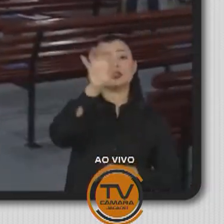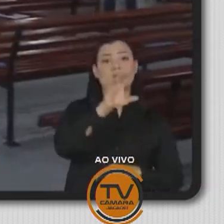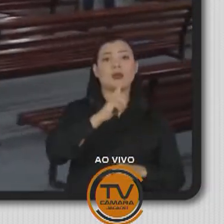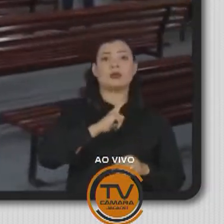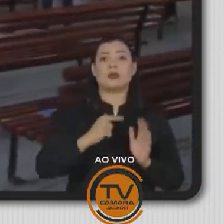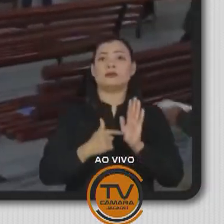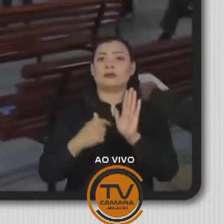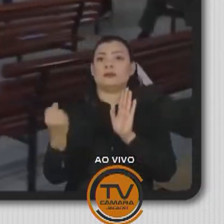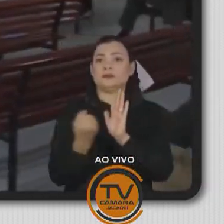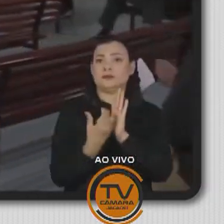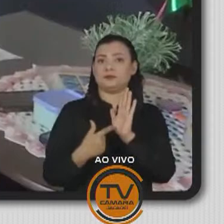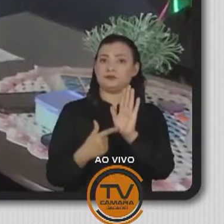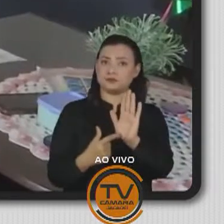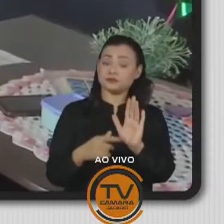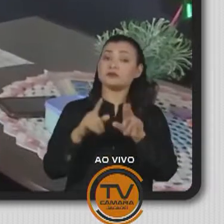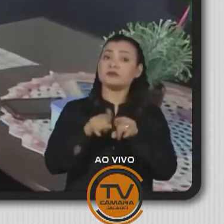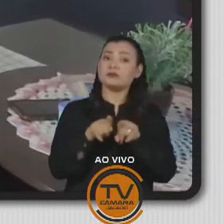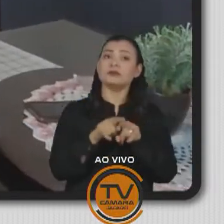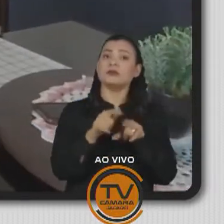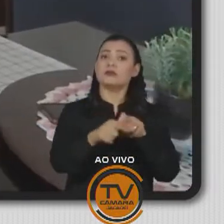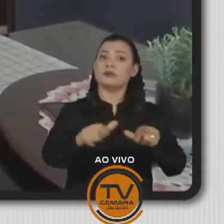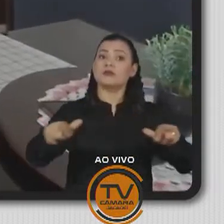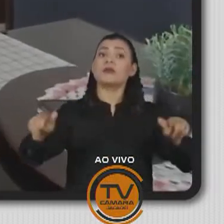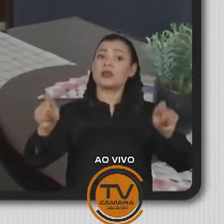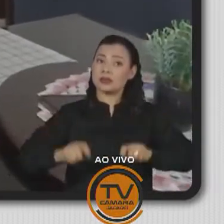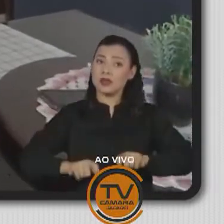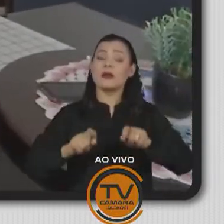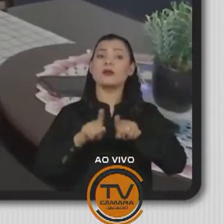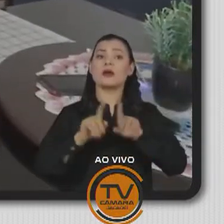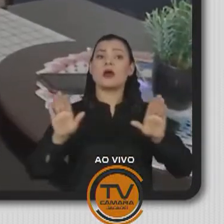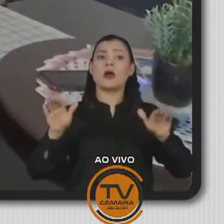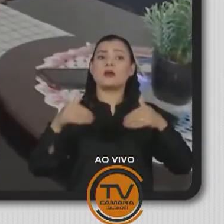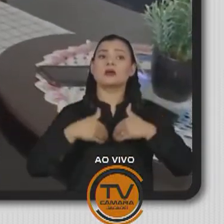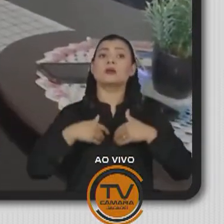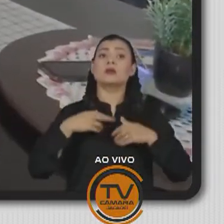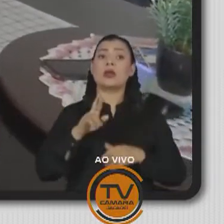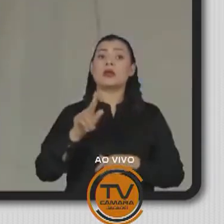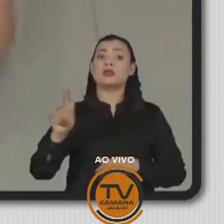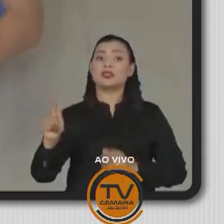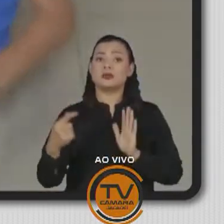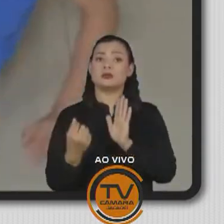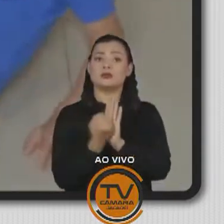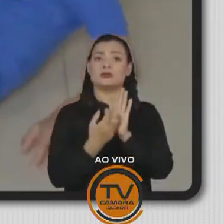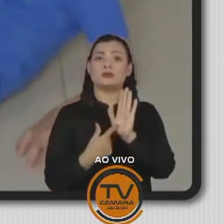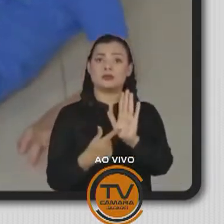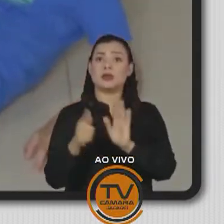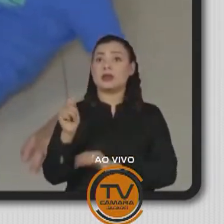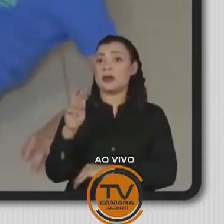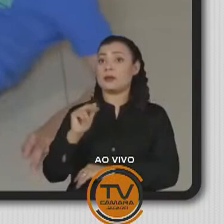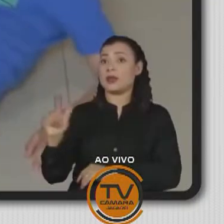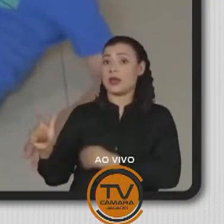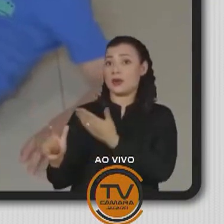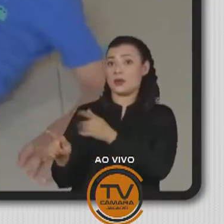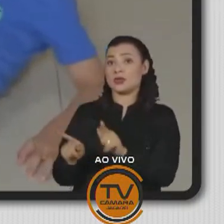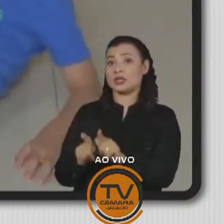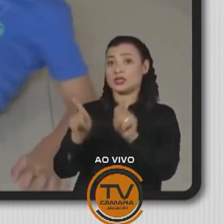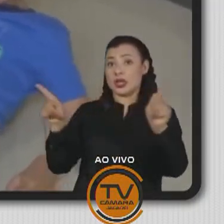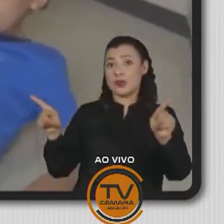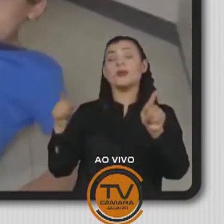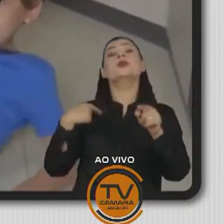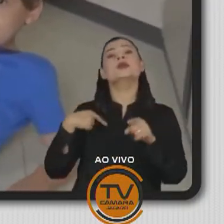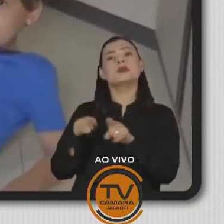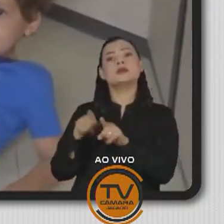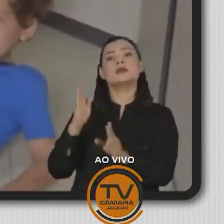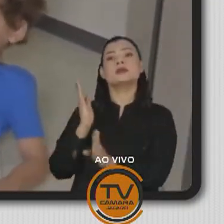emitem a carteira. Nos demais, é possível sinalizar o autismo no RG. Gabriel, gêmeo de Catarina,